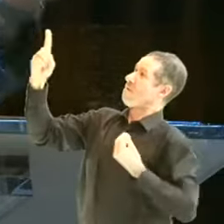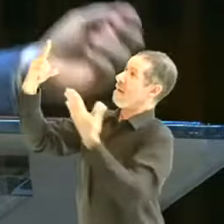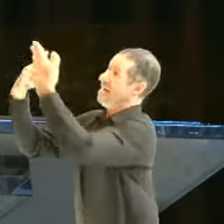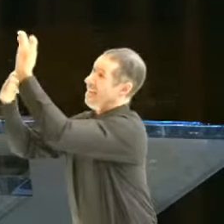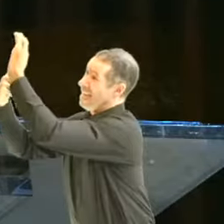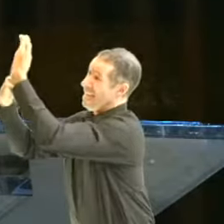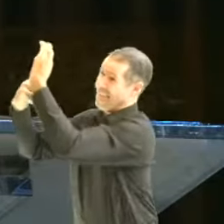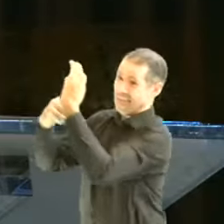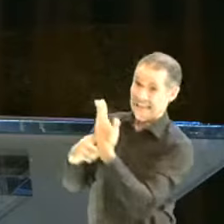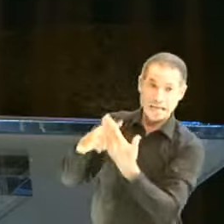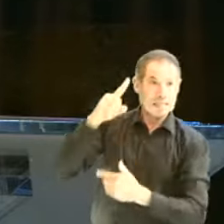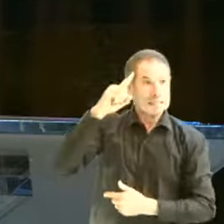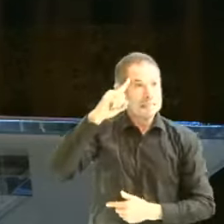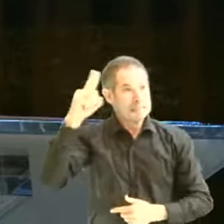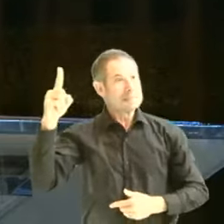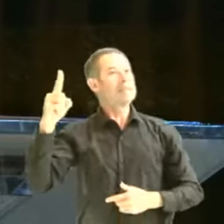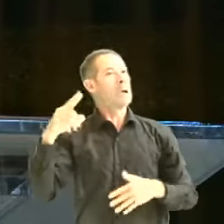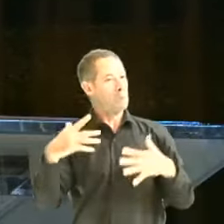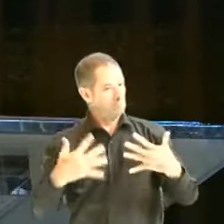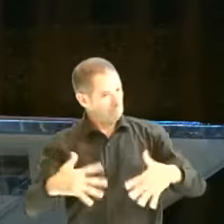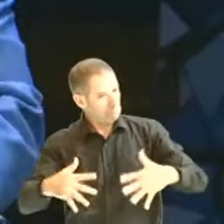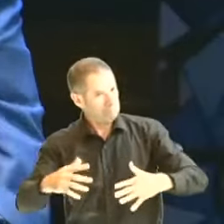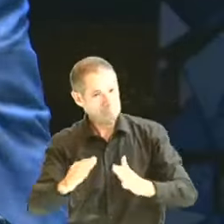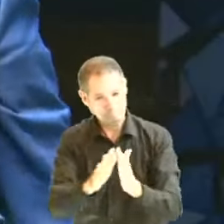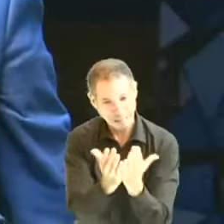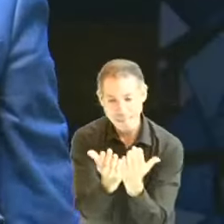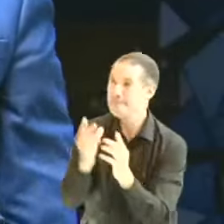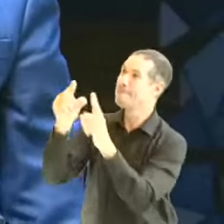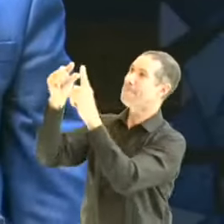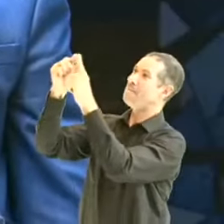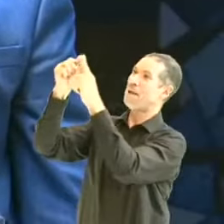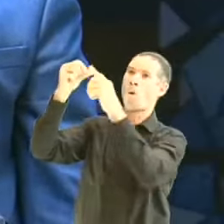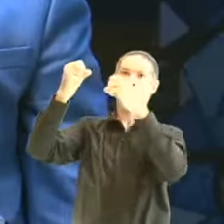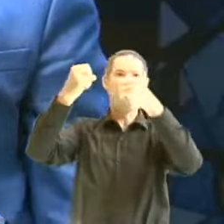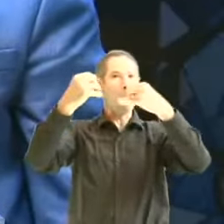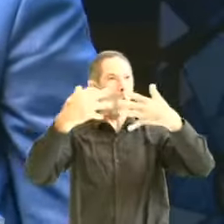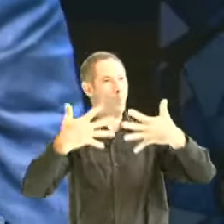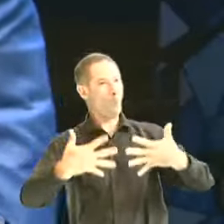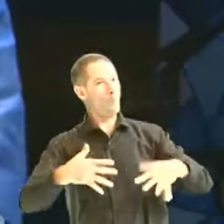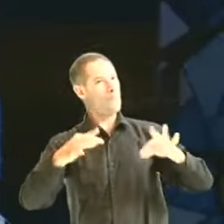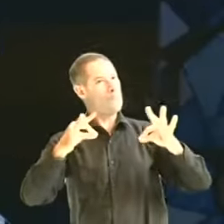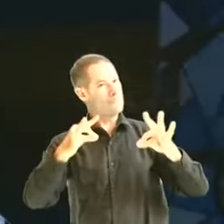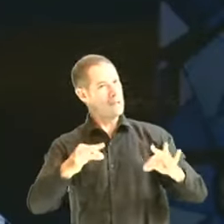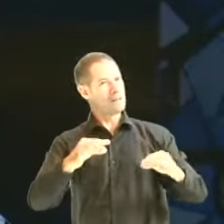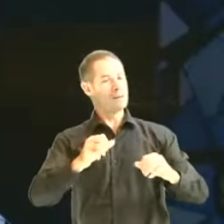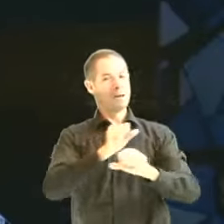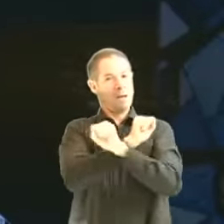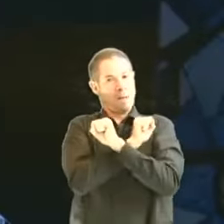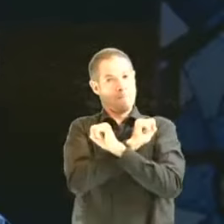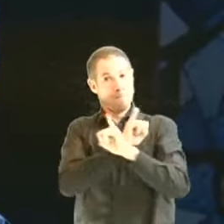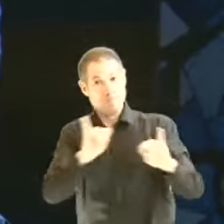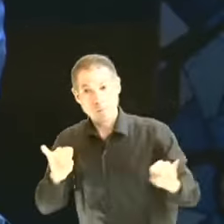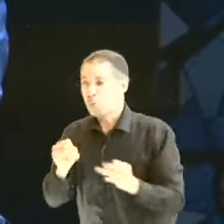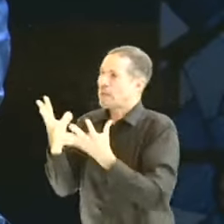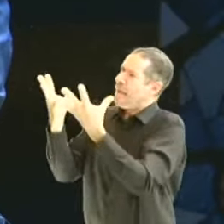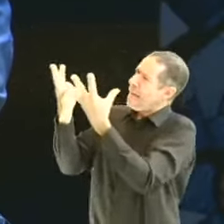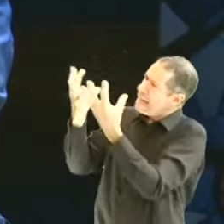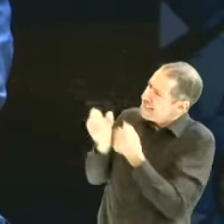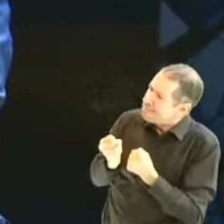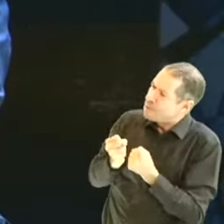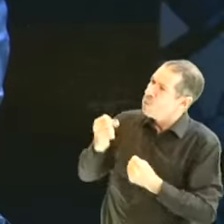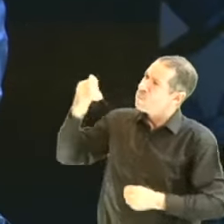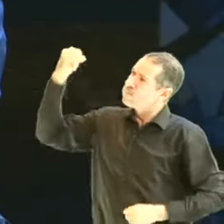revelará naquele dia. E a Bíblia está dizendo isso. E Abacuque recebeu essa profecia,